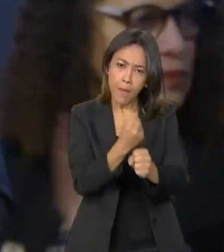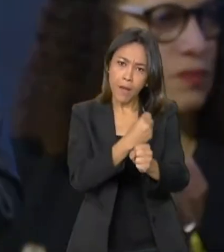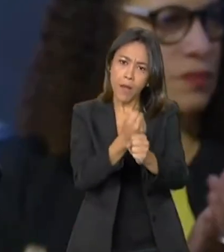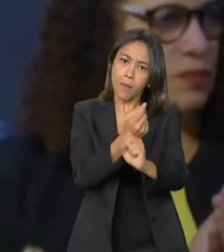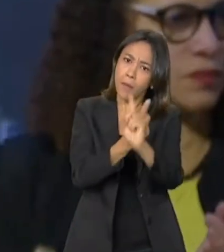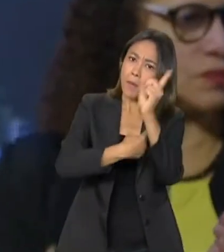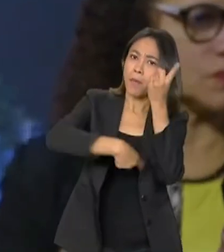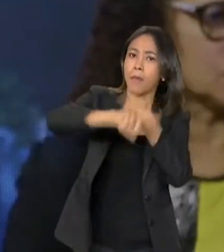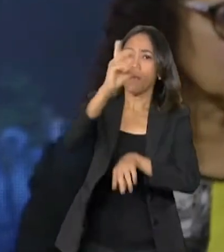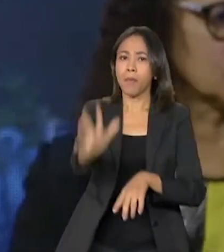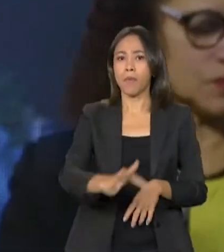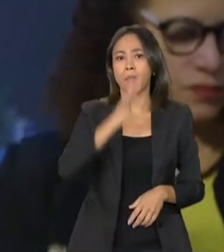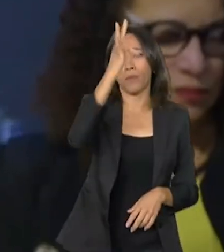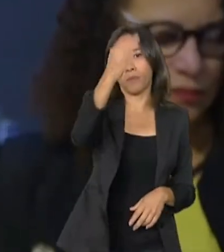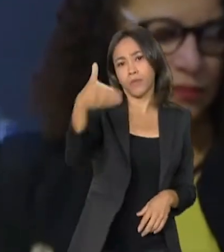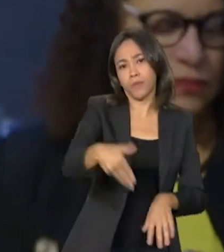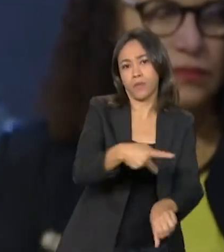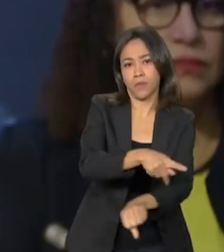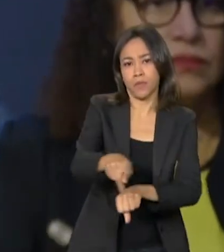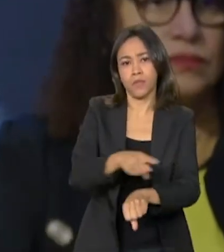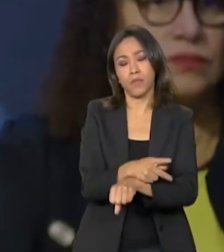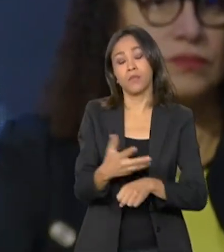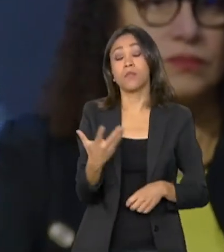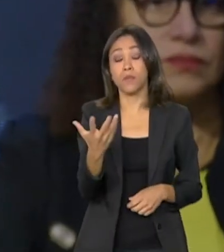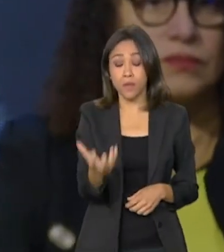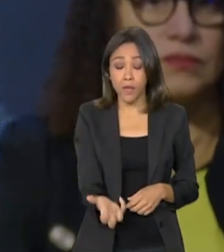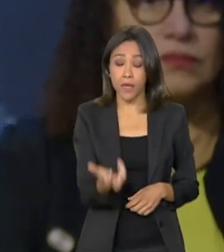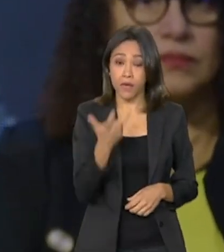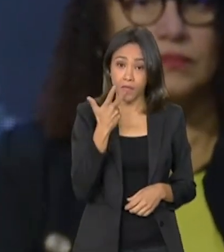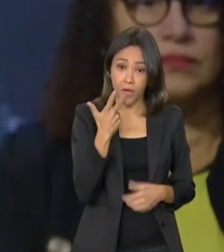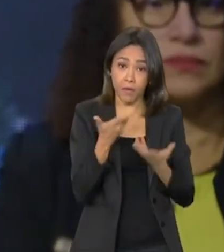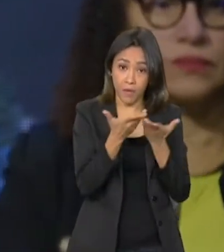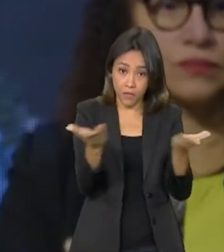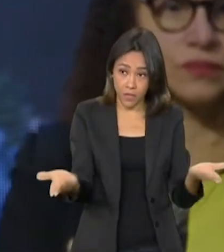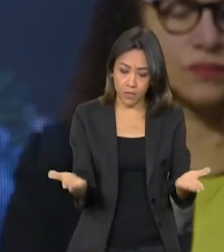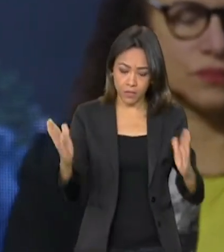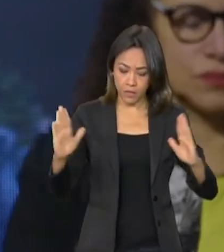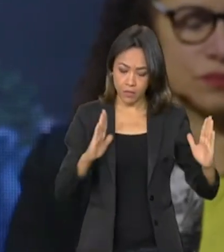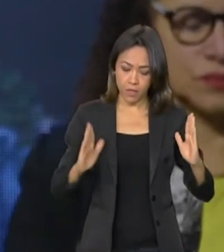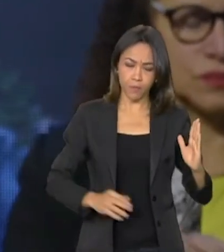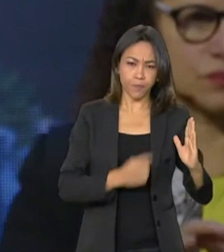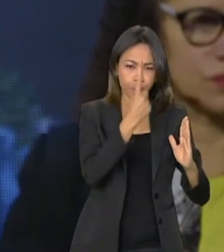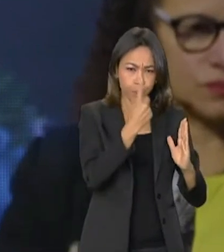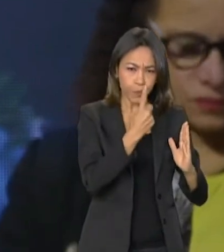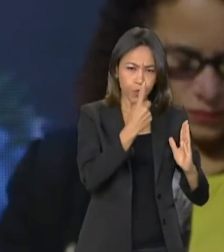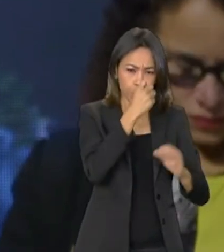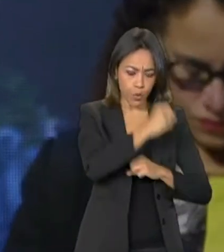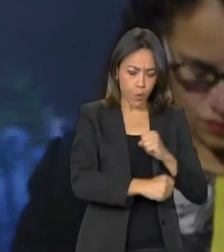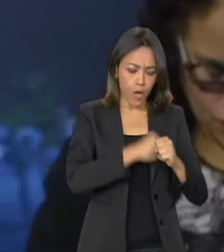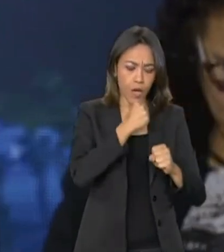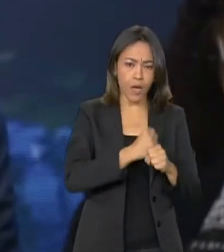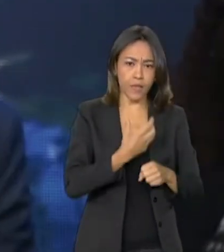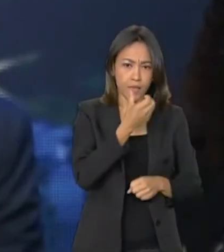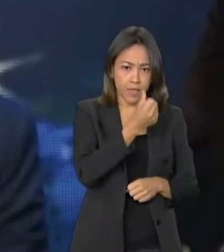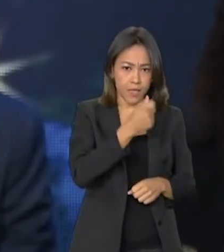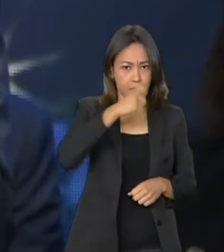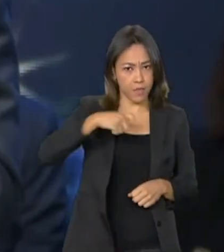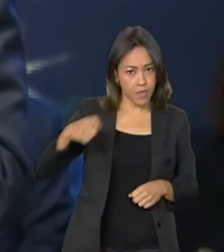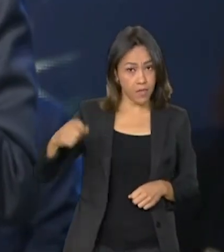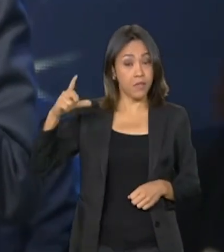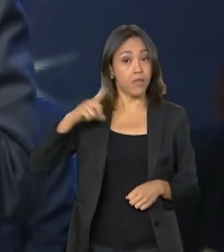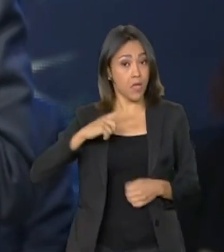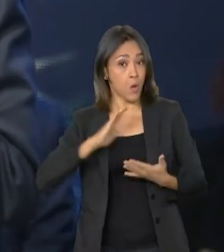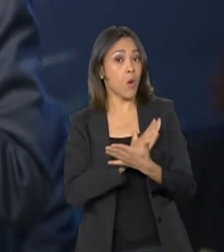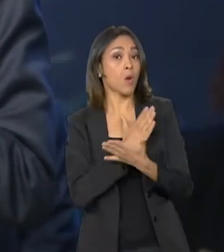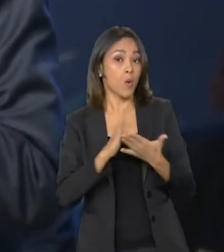Eu queria dizer para vocês, nesse 1 ano e 6 meses, eu tinha algumas coisas importantes